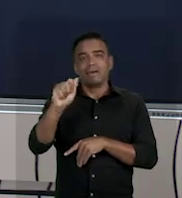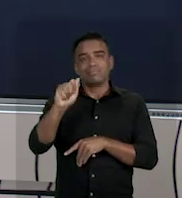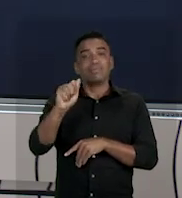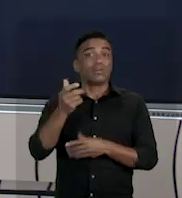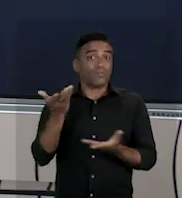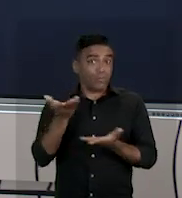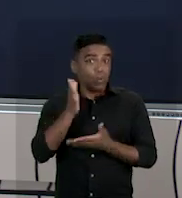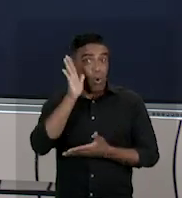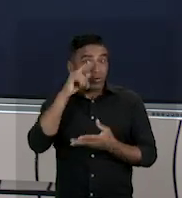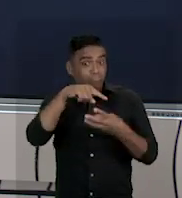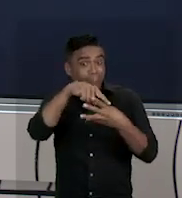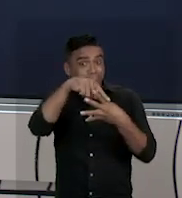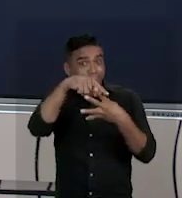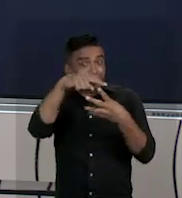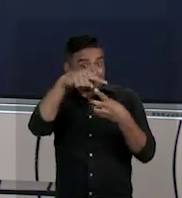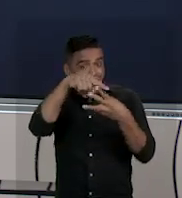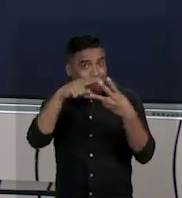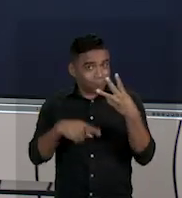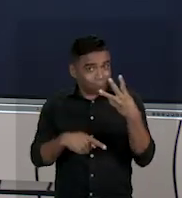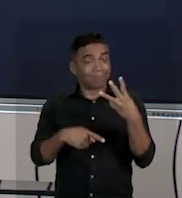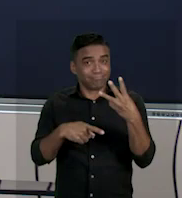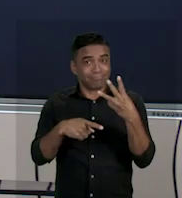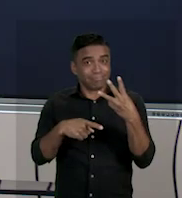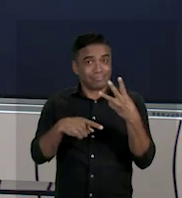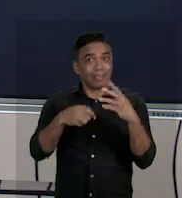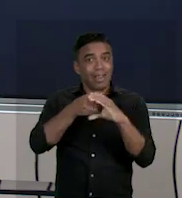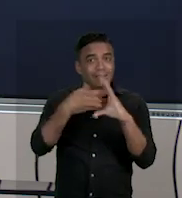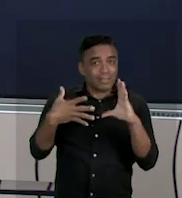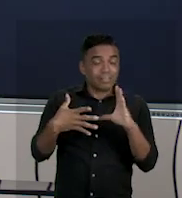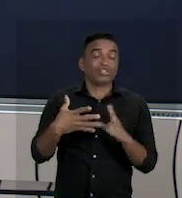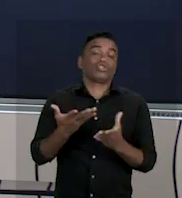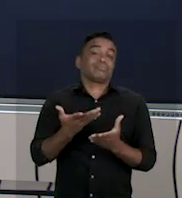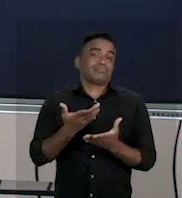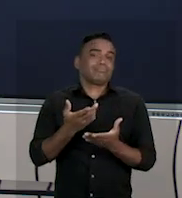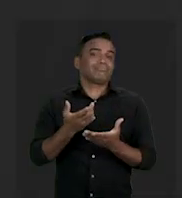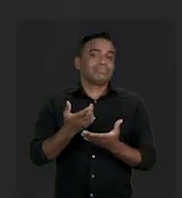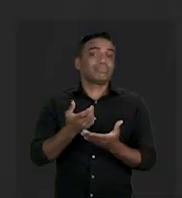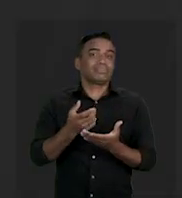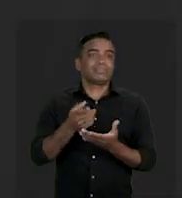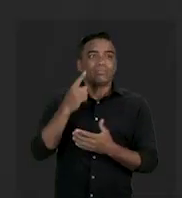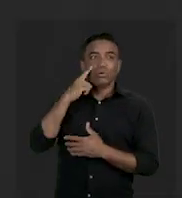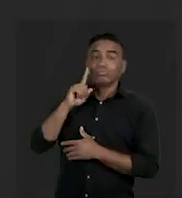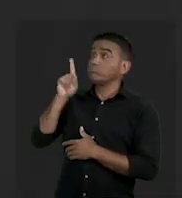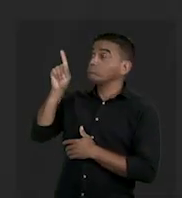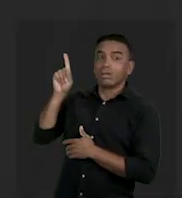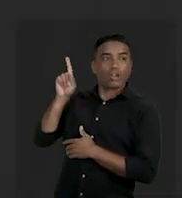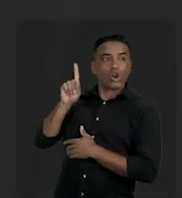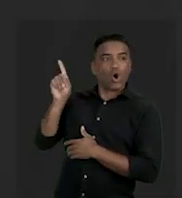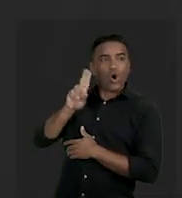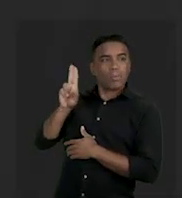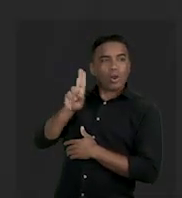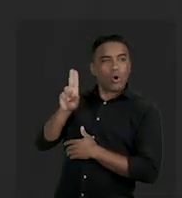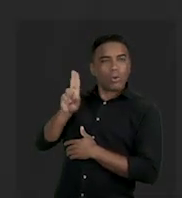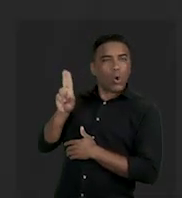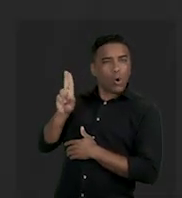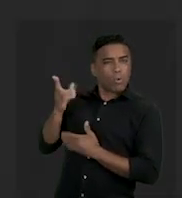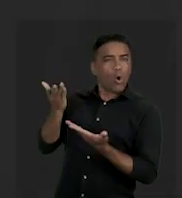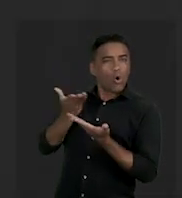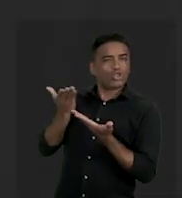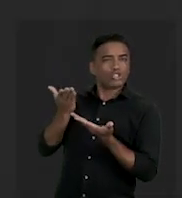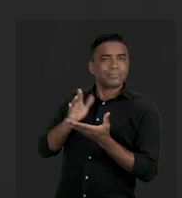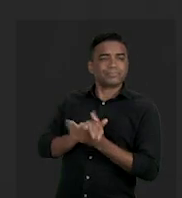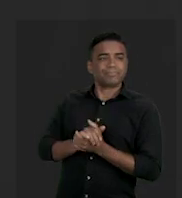vimos as três propriedades coligativas. Nós trabalhamos a tonoscopia, que é